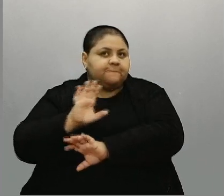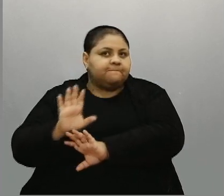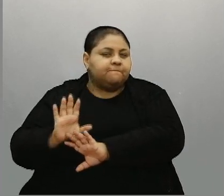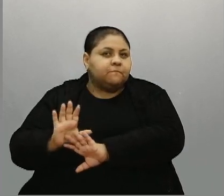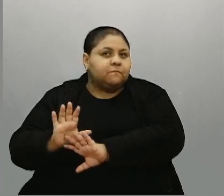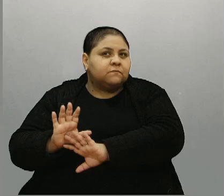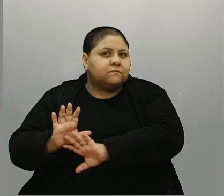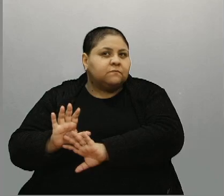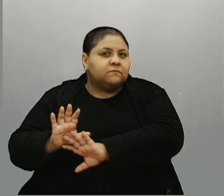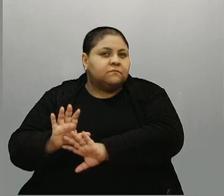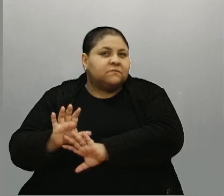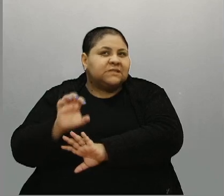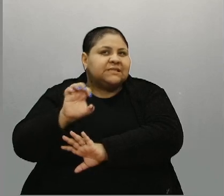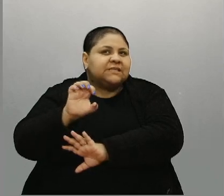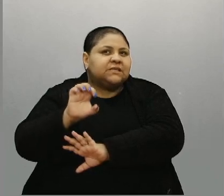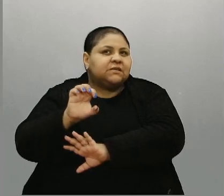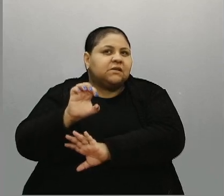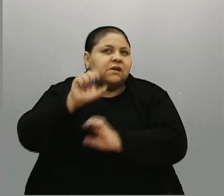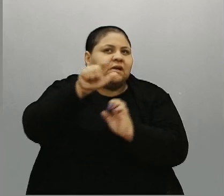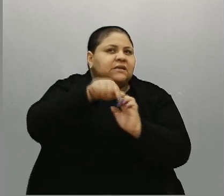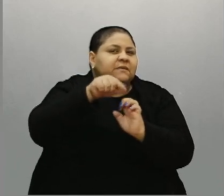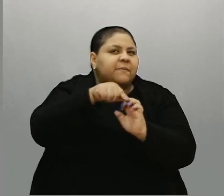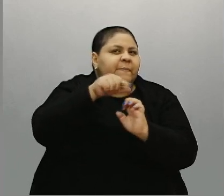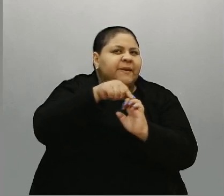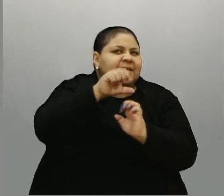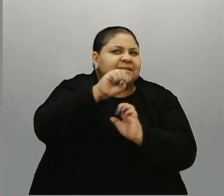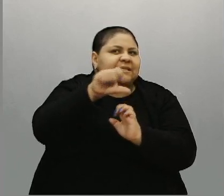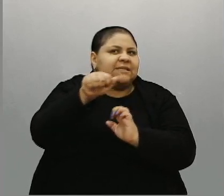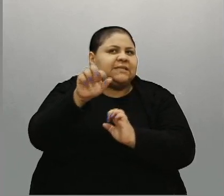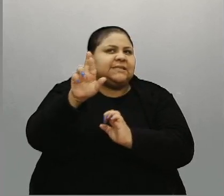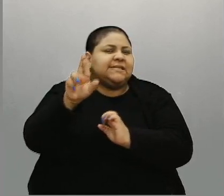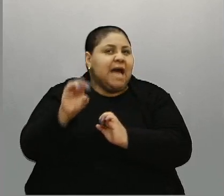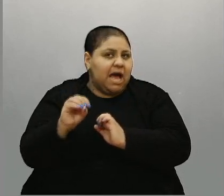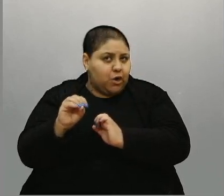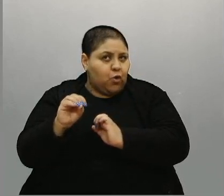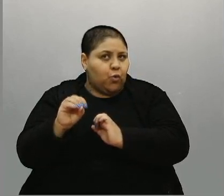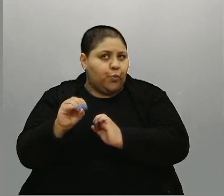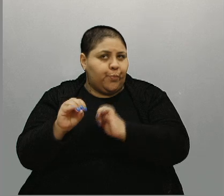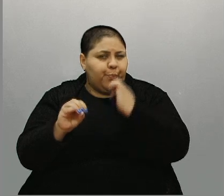Saro. Viu que beleza?